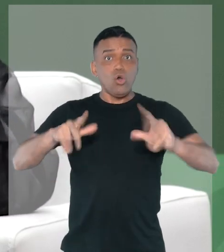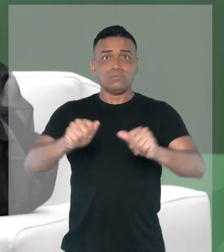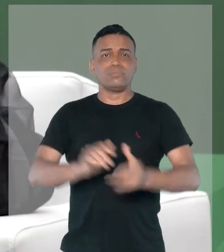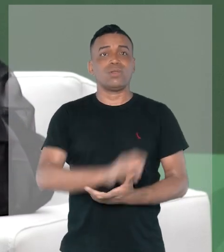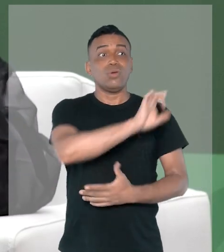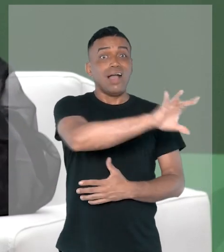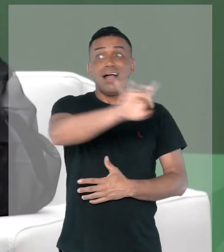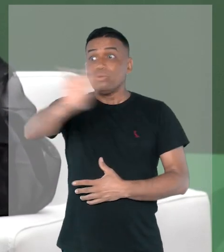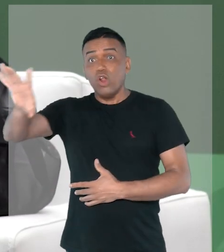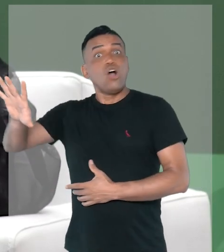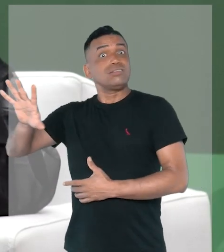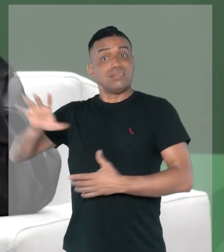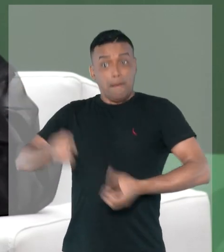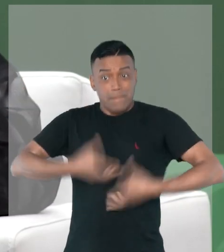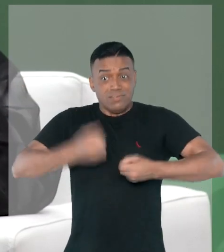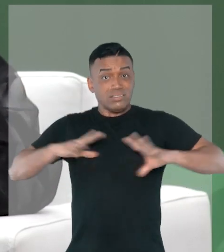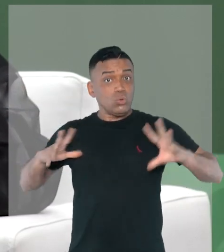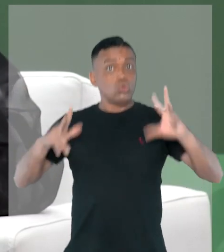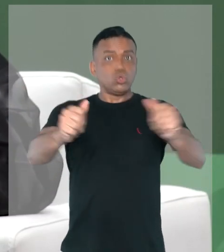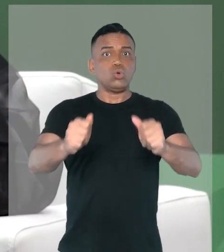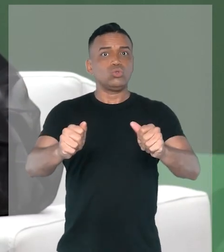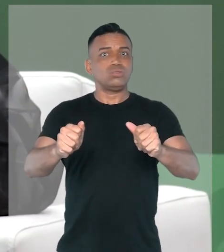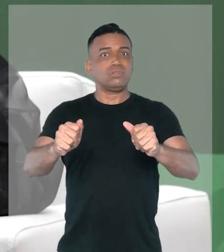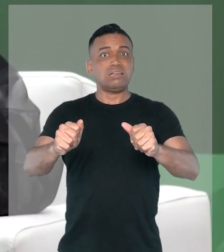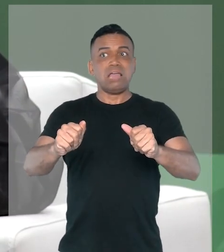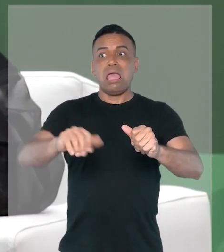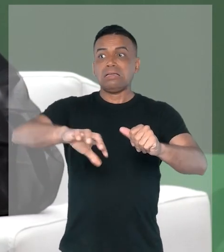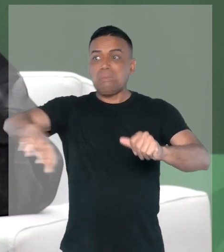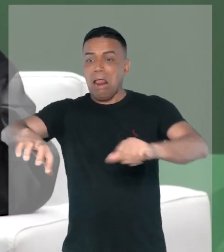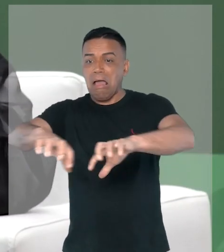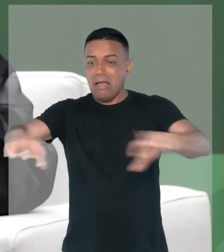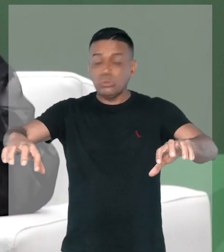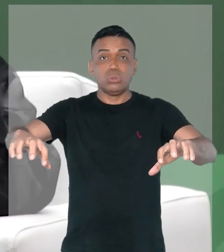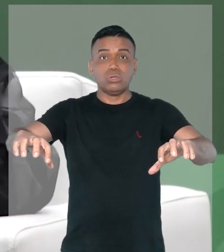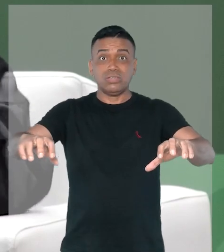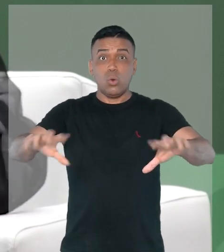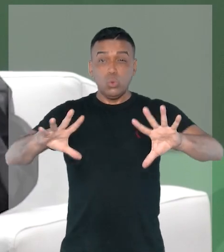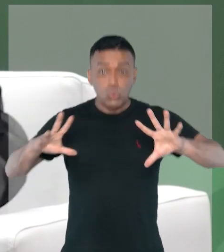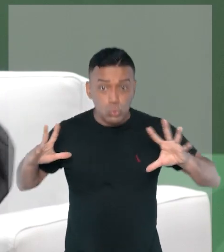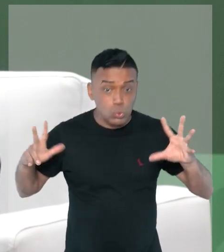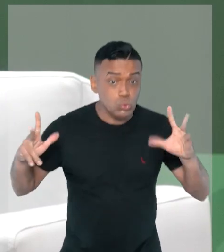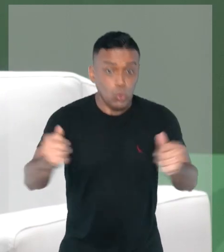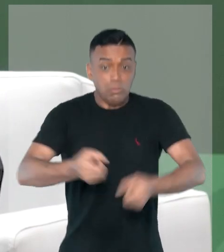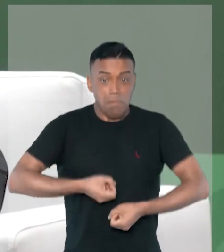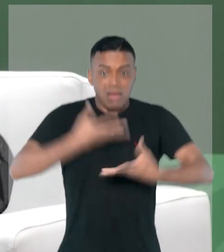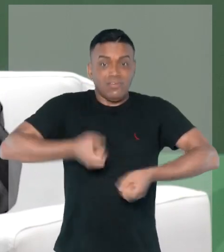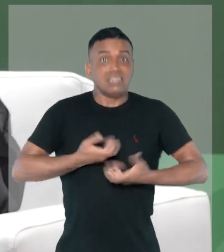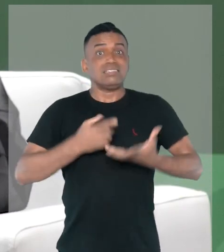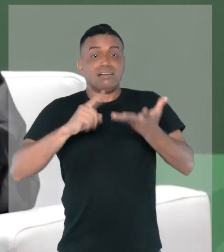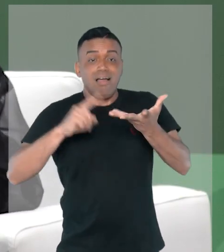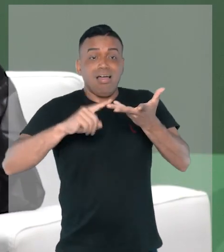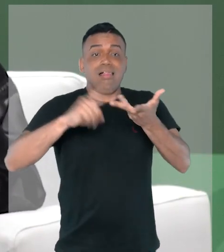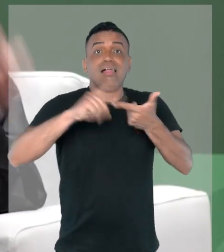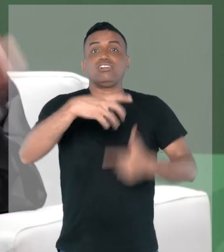de nós é o todo manifesto. Ninguém é parte de alguma coisa. O todo se manifesta em inúmeras formas. E